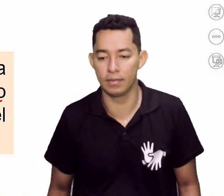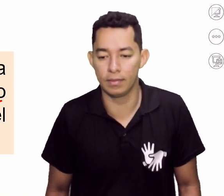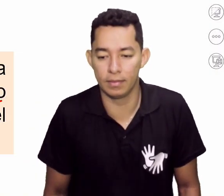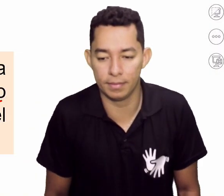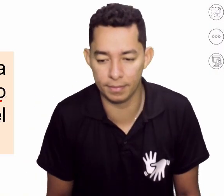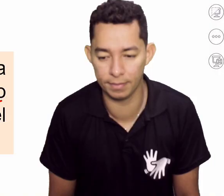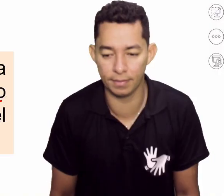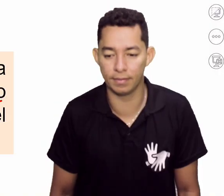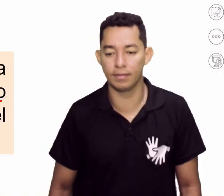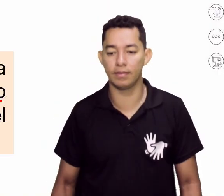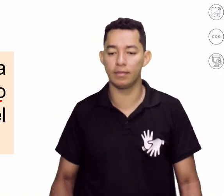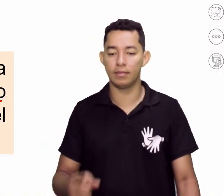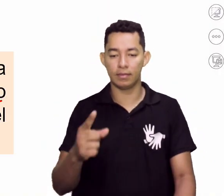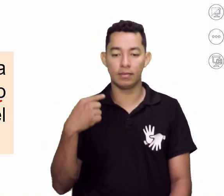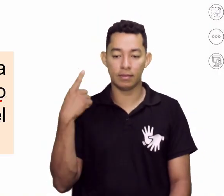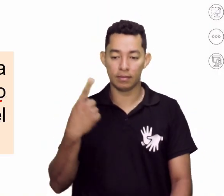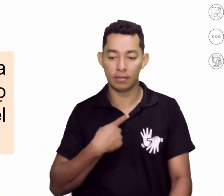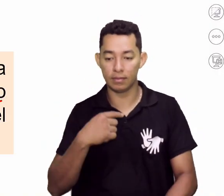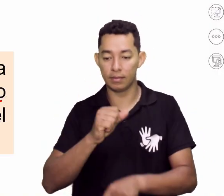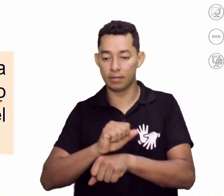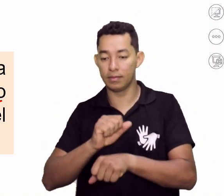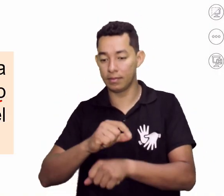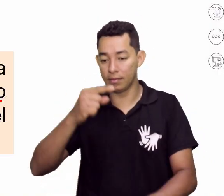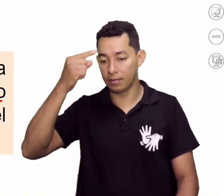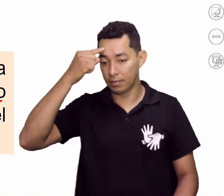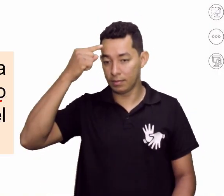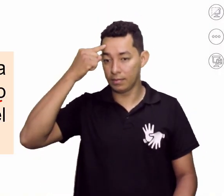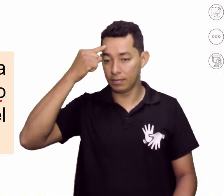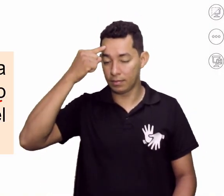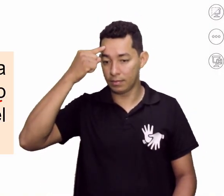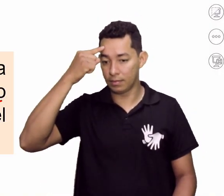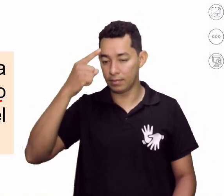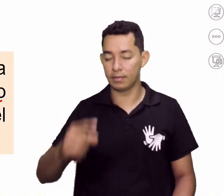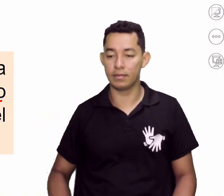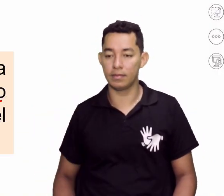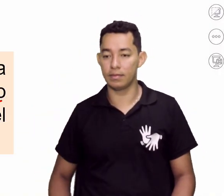Isso aí, a gente vai parar para pensar, vai fazer uma pausa